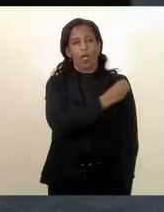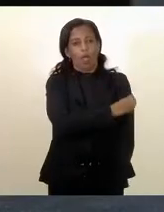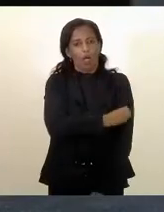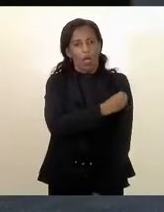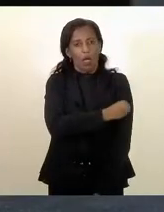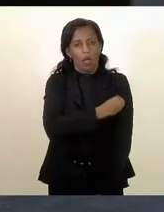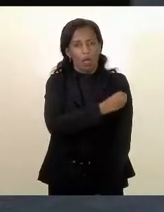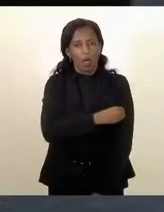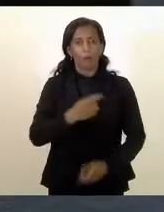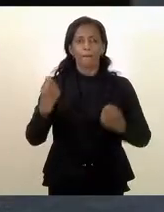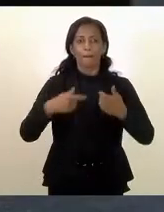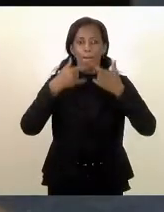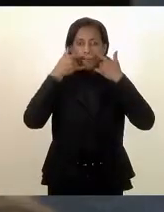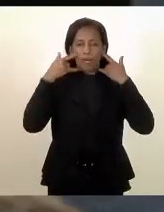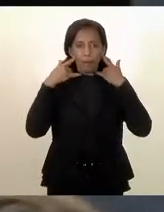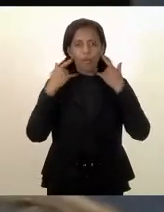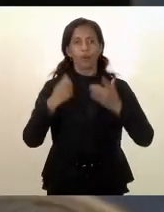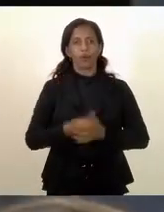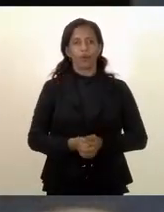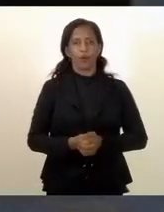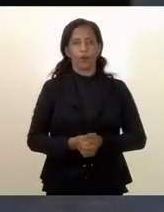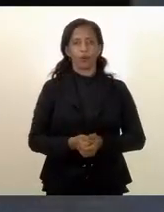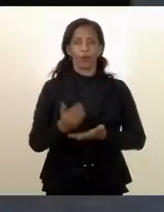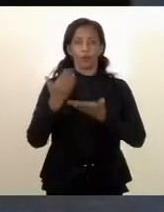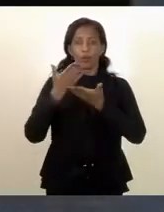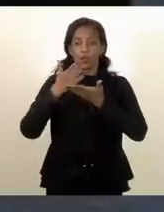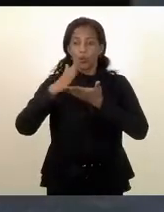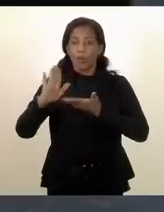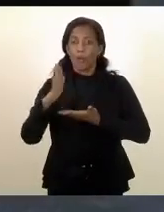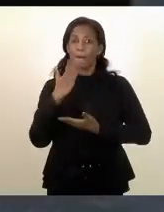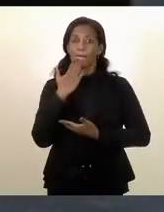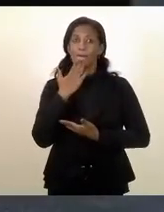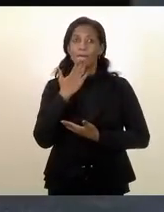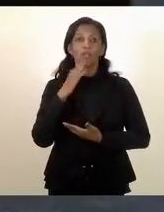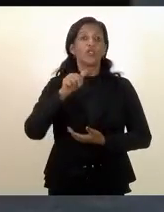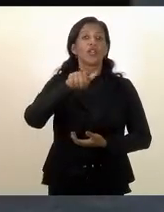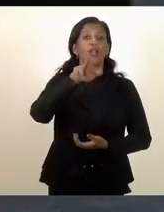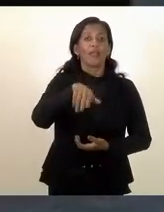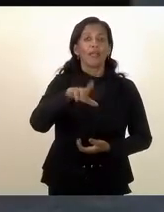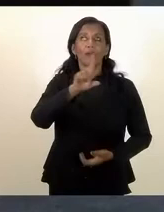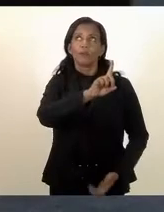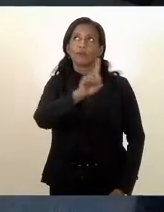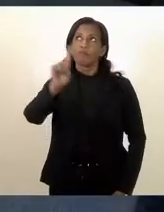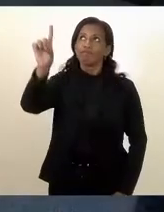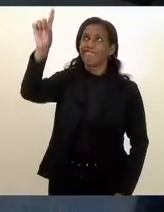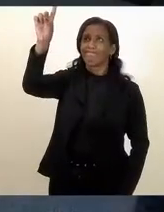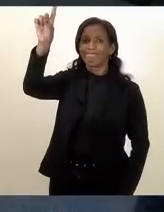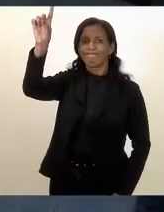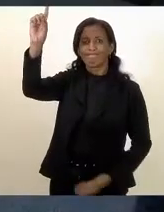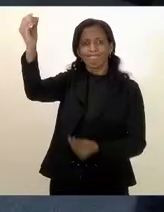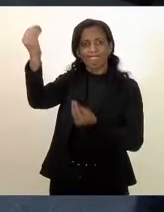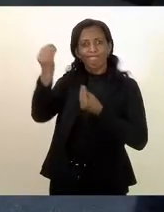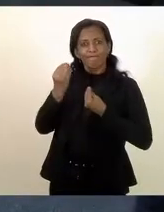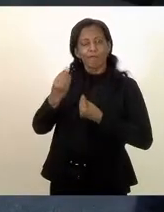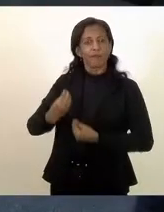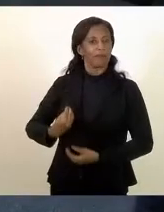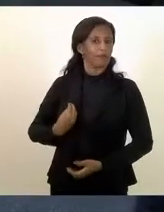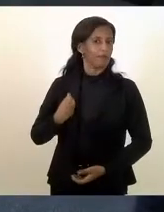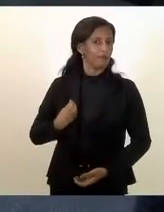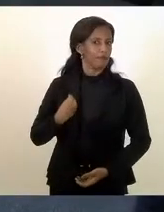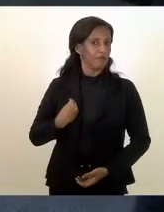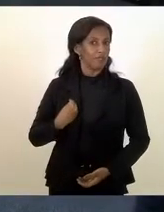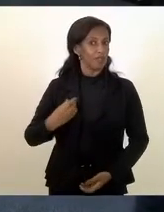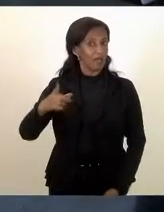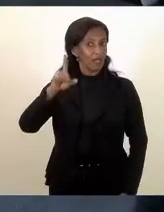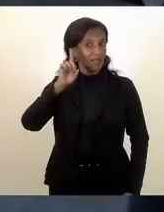tem que usar máscara e o resto a gente tem que pedir aquele que nos colocou no mundo porque é Deus que